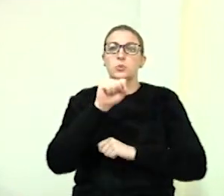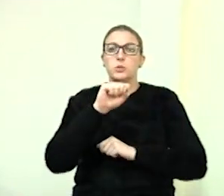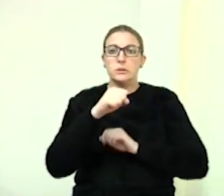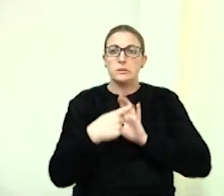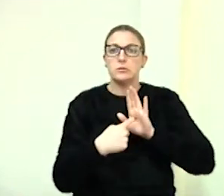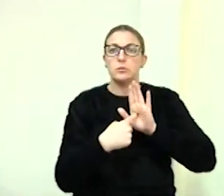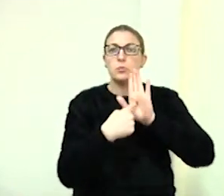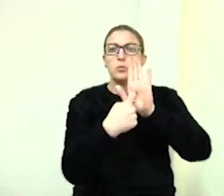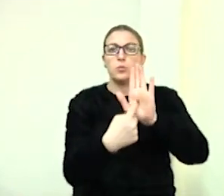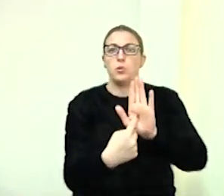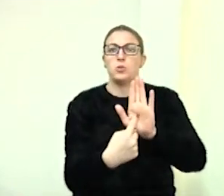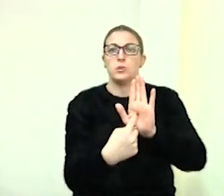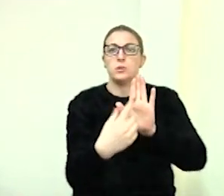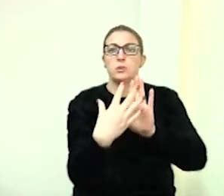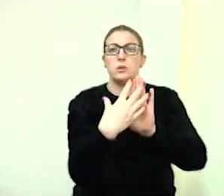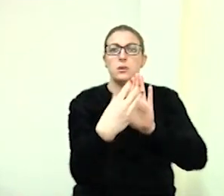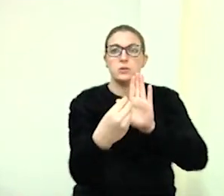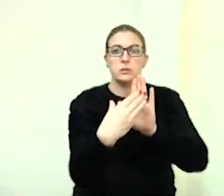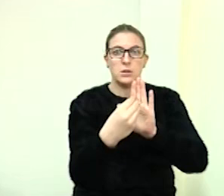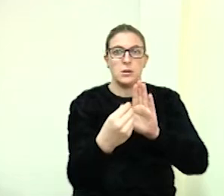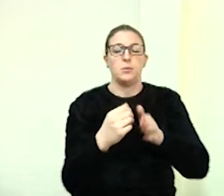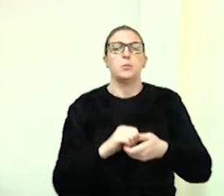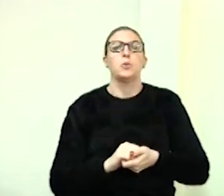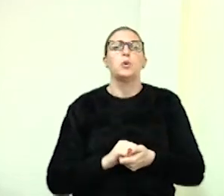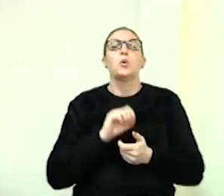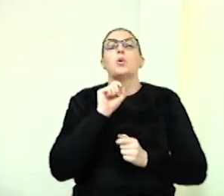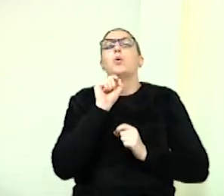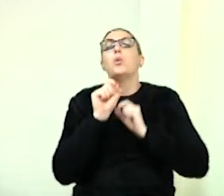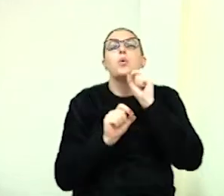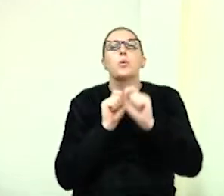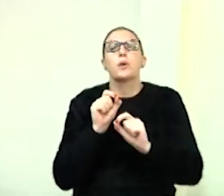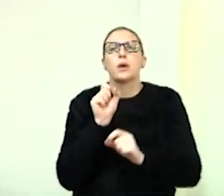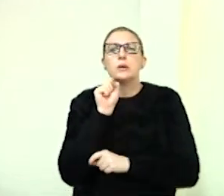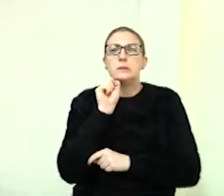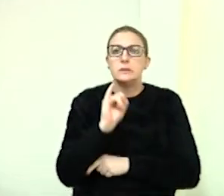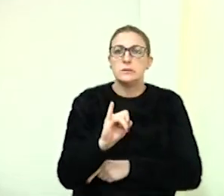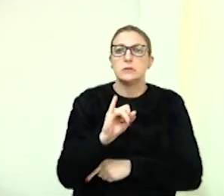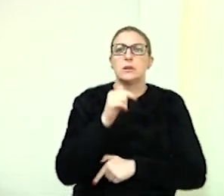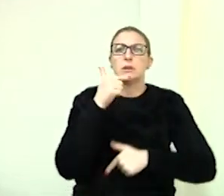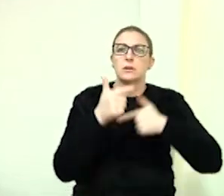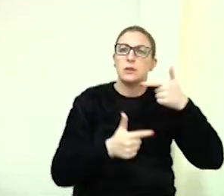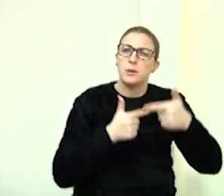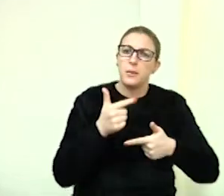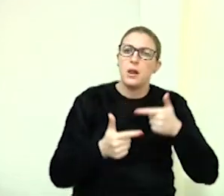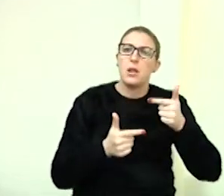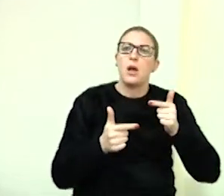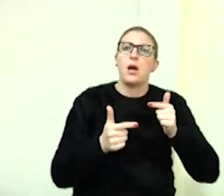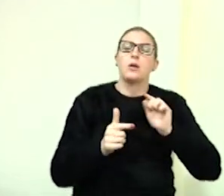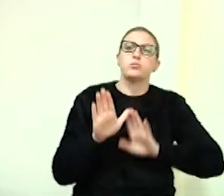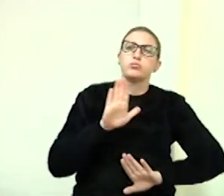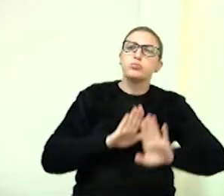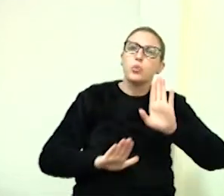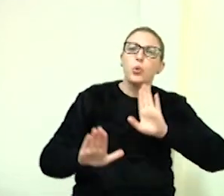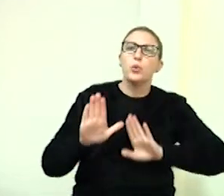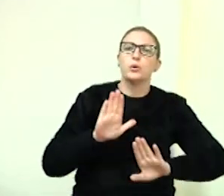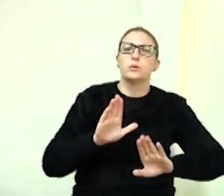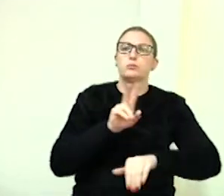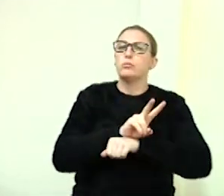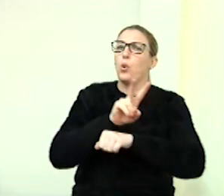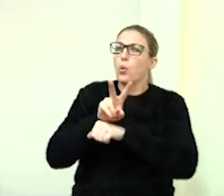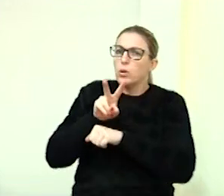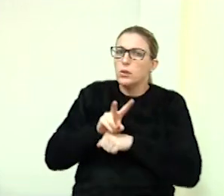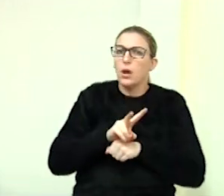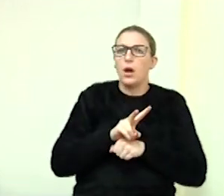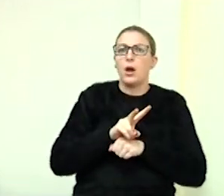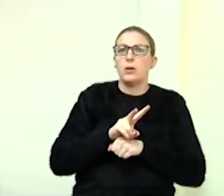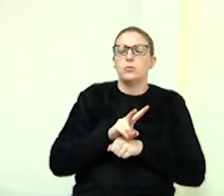que se se trabalhar, se se voltar ao normal, com cuidados, com restrições,